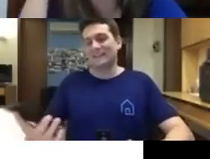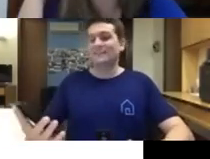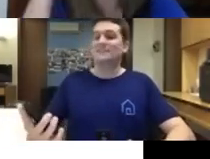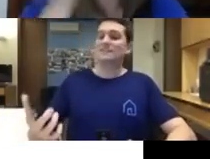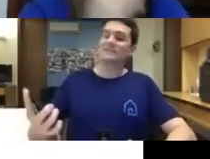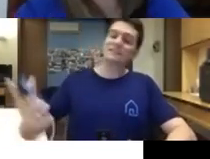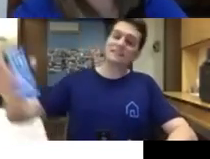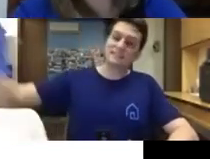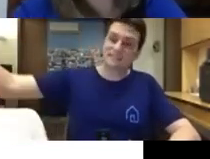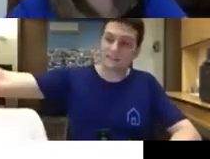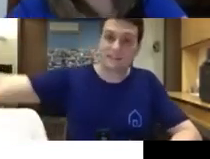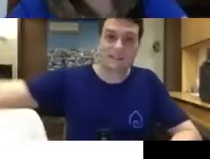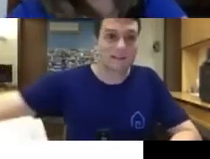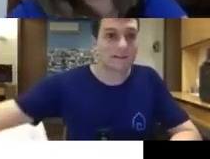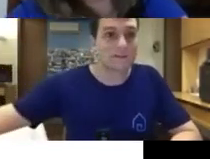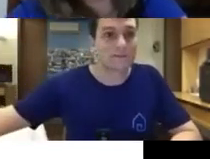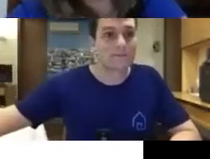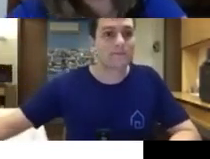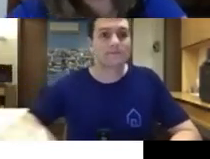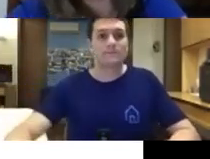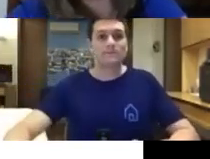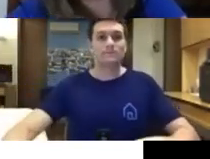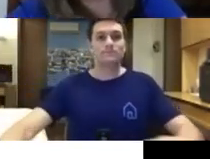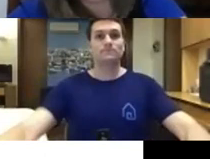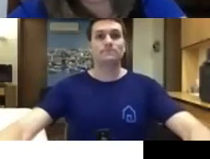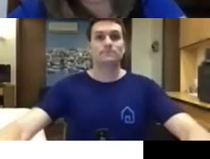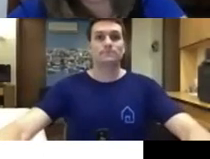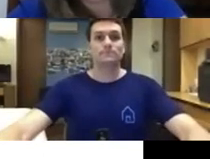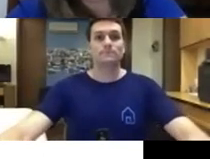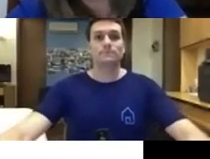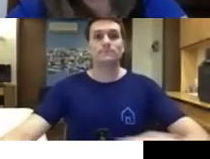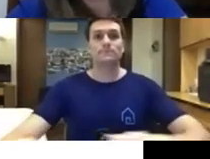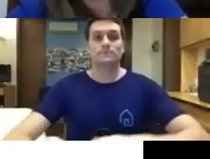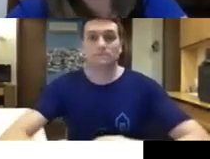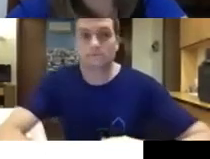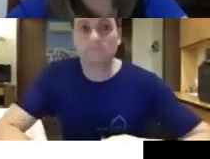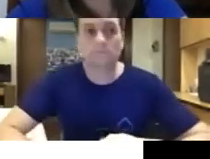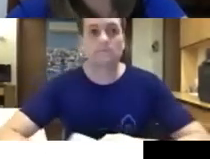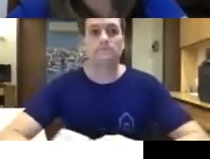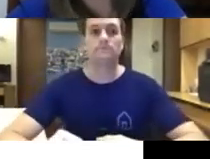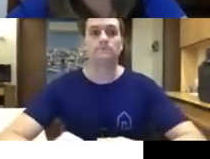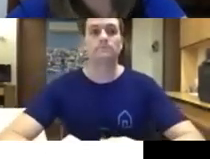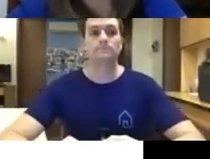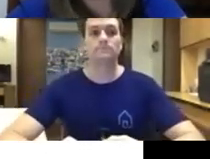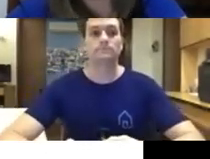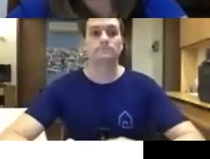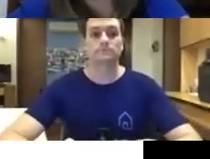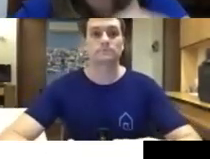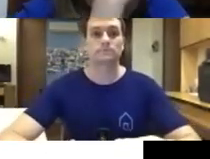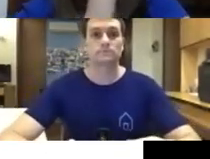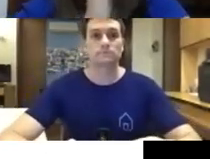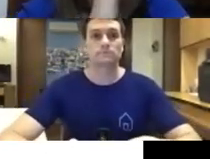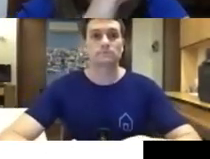ultrassonografia para análise do concreto atacado por incêndio? Pode ser um método confiável, sabendo interpretar? Pergunto